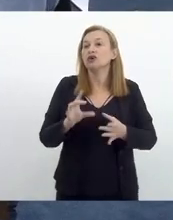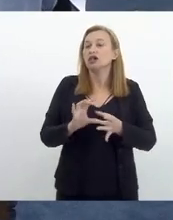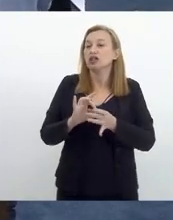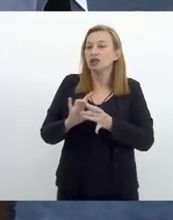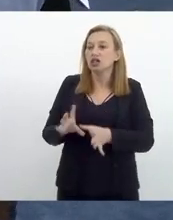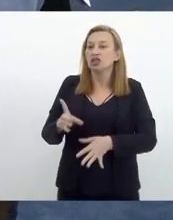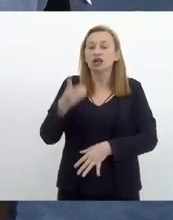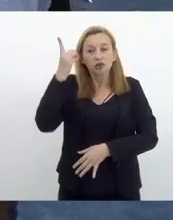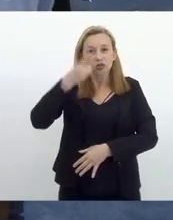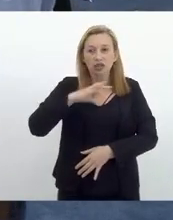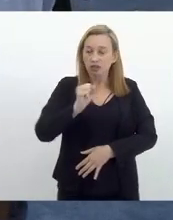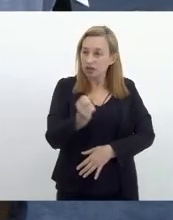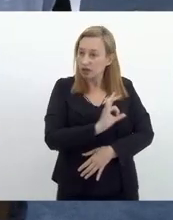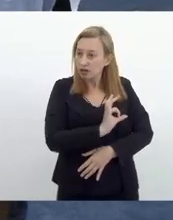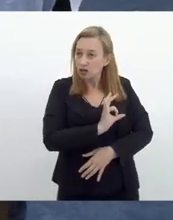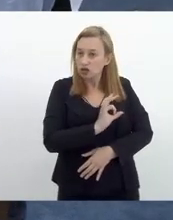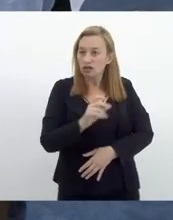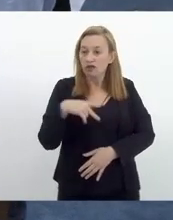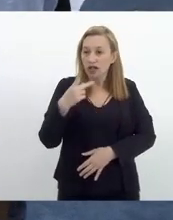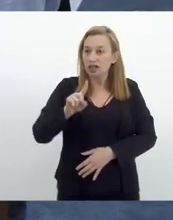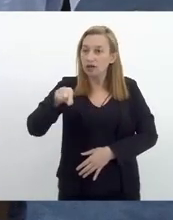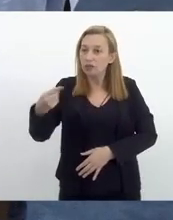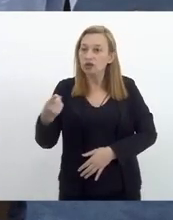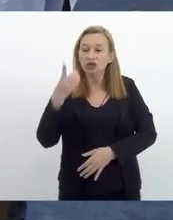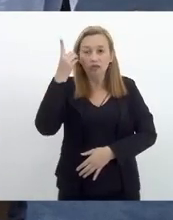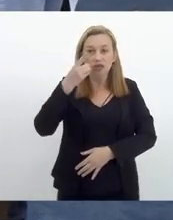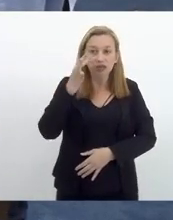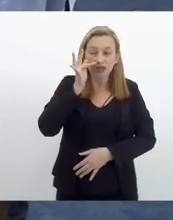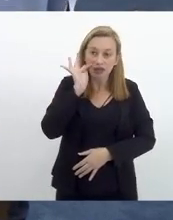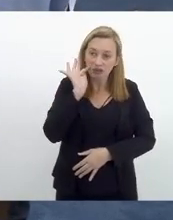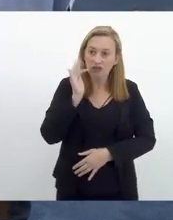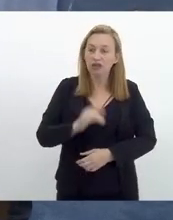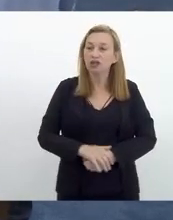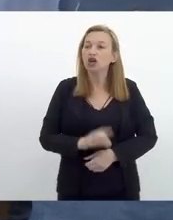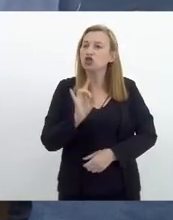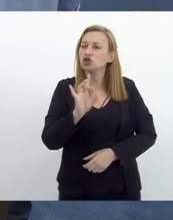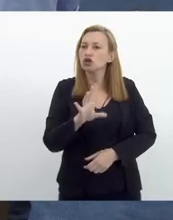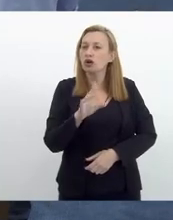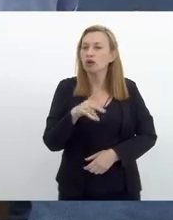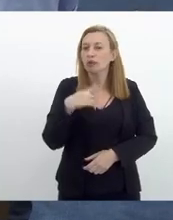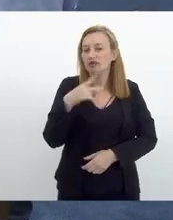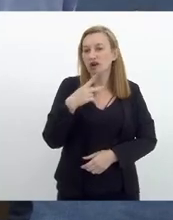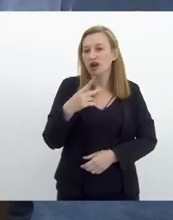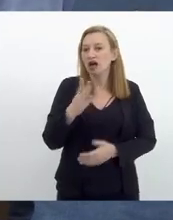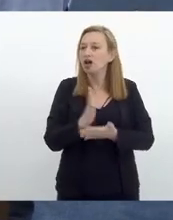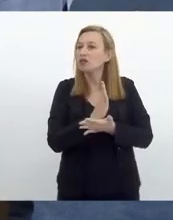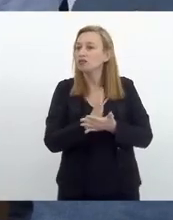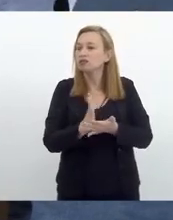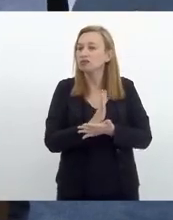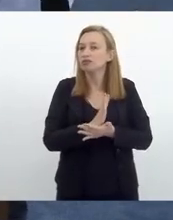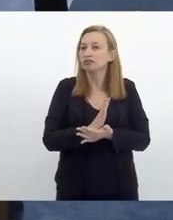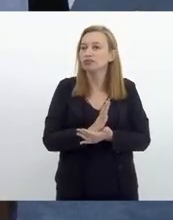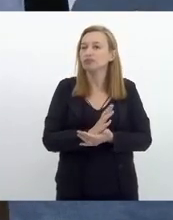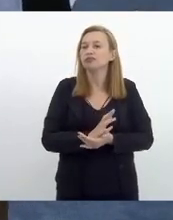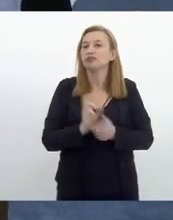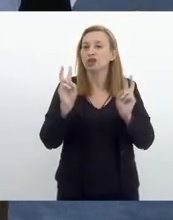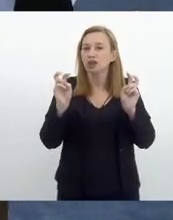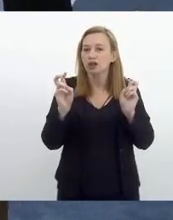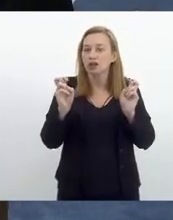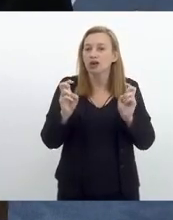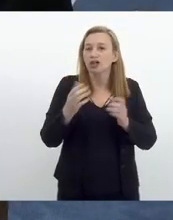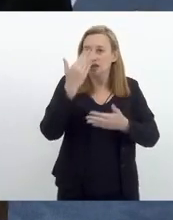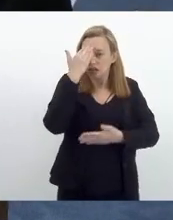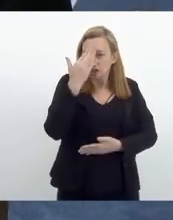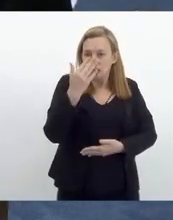deputada Marta Rocha que foi a iniciou depois o deputado Serafine é só para fazer algumas ponderações primeiro agradecer o